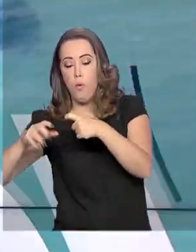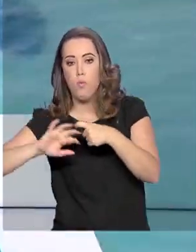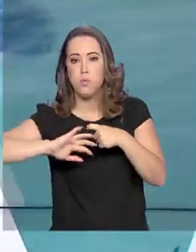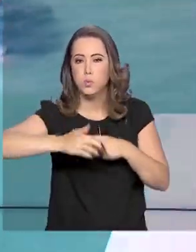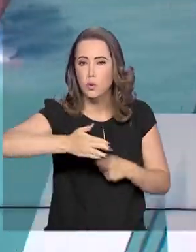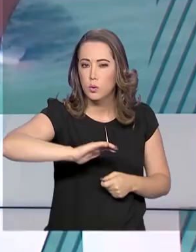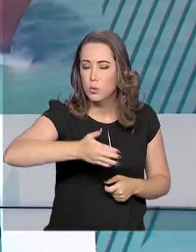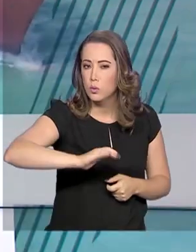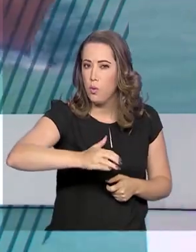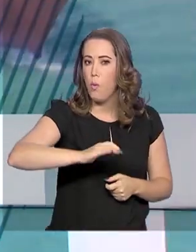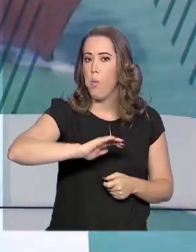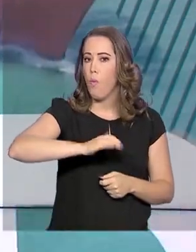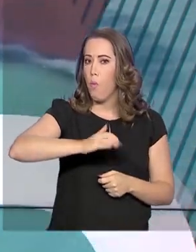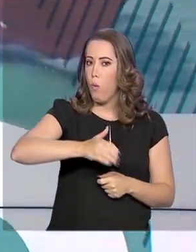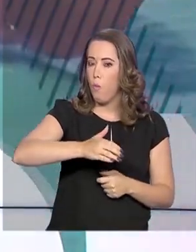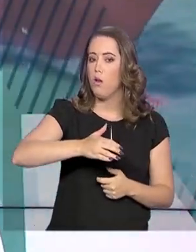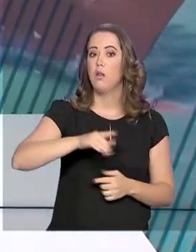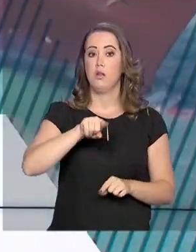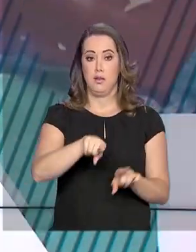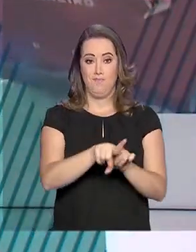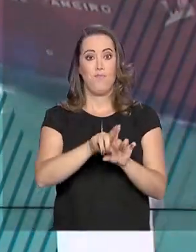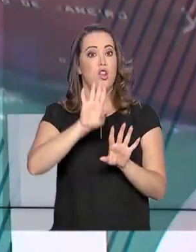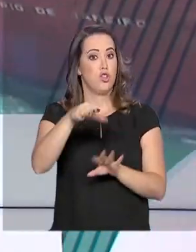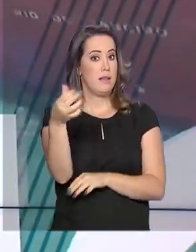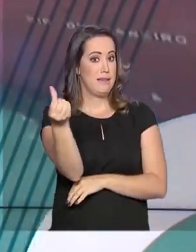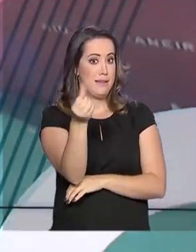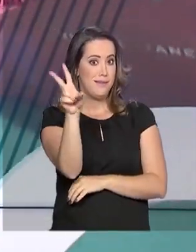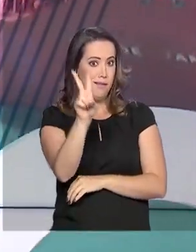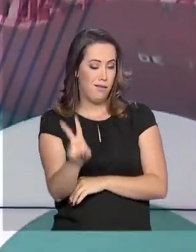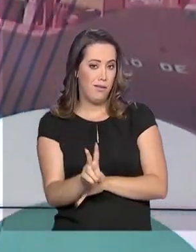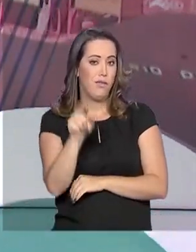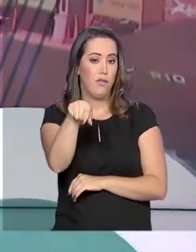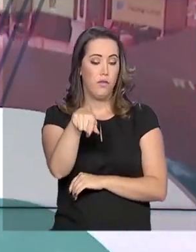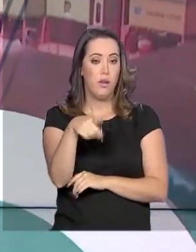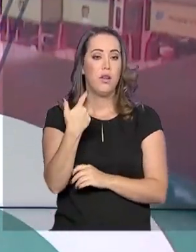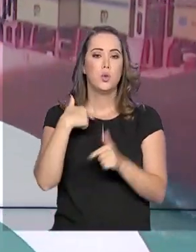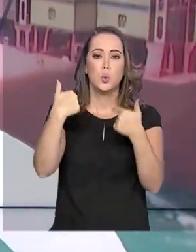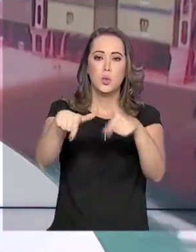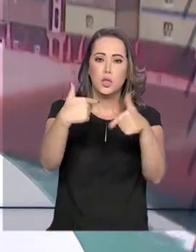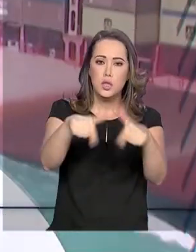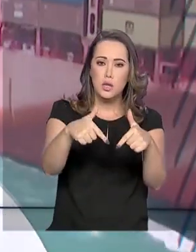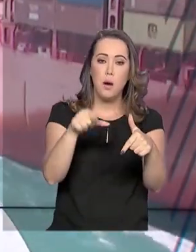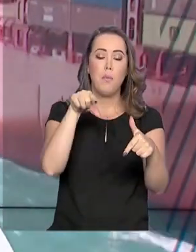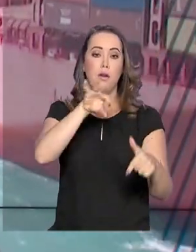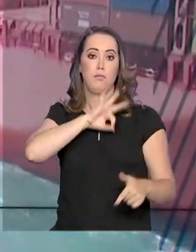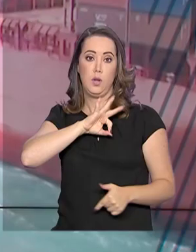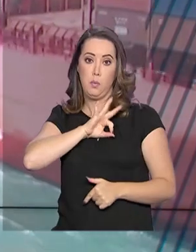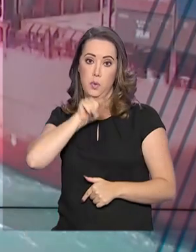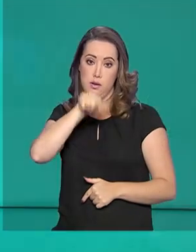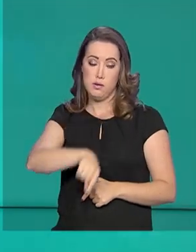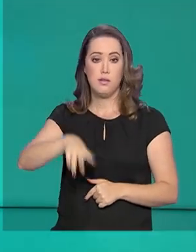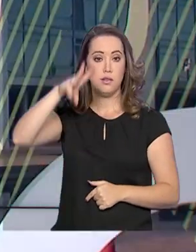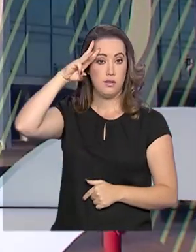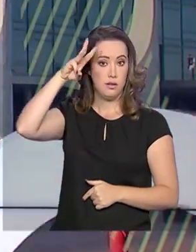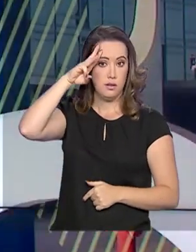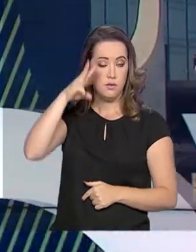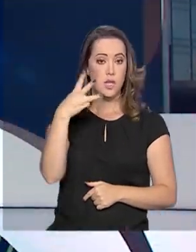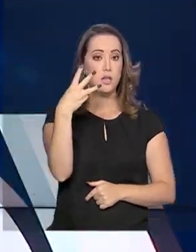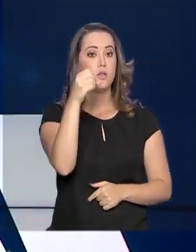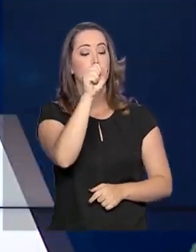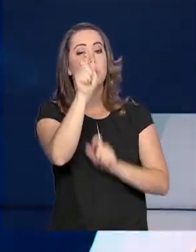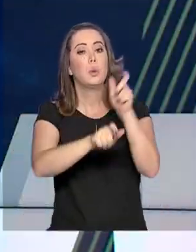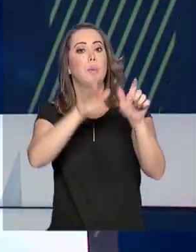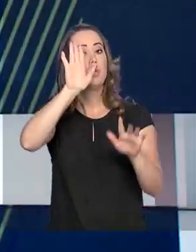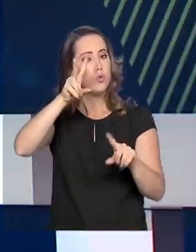adolescentes. É a sexta fase da Operação Luz na Infância, deflagrada nesta terça-feira. Até o momento, 38